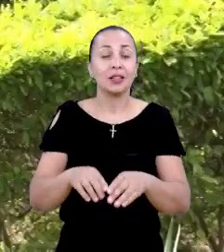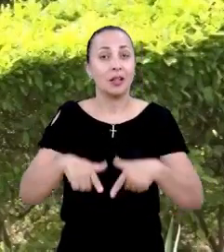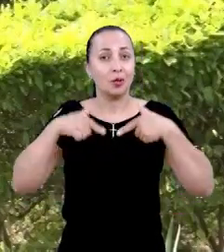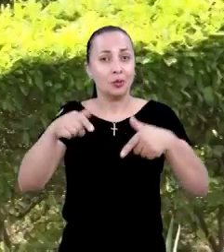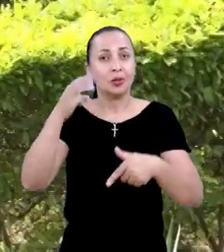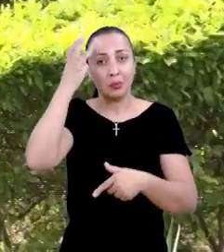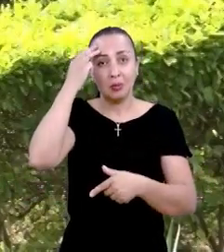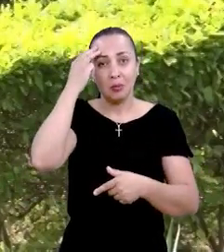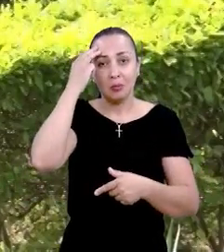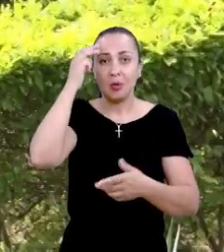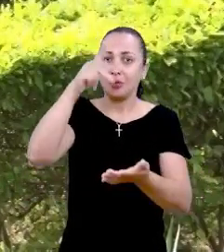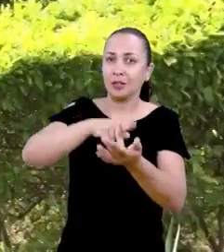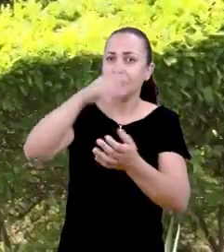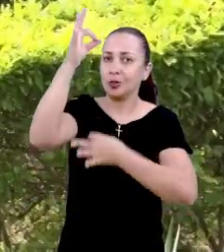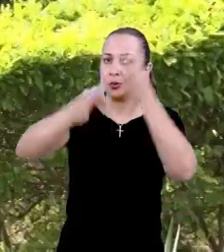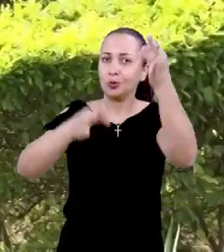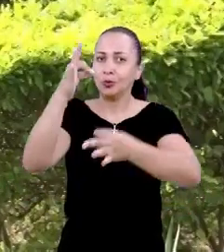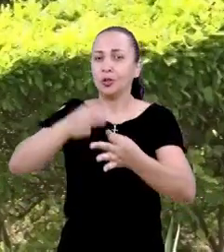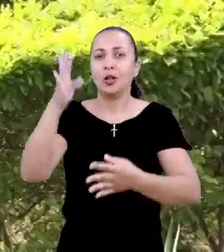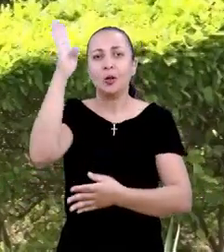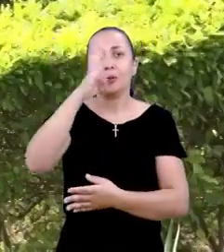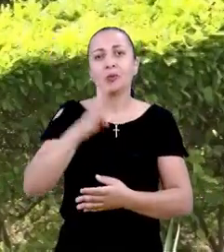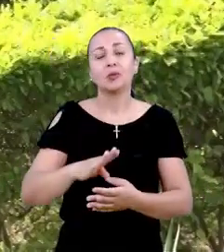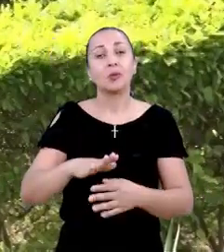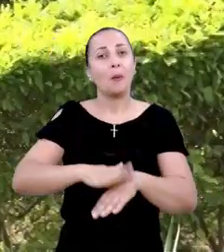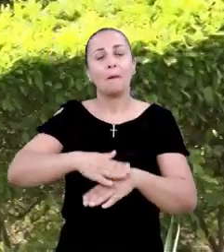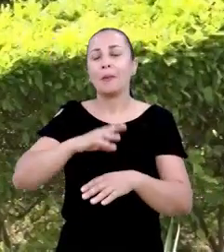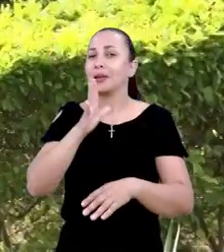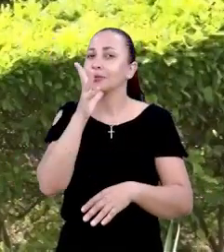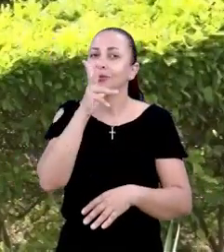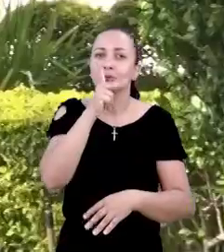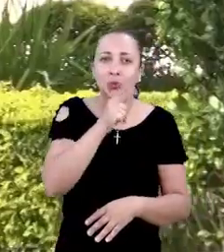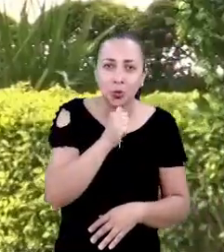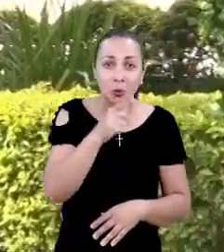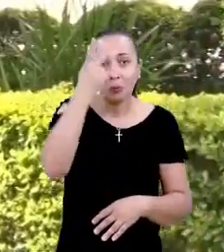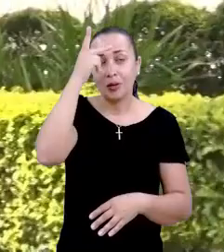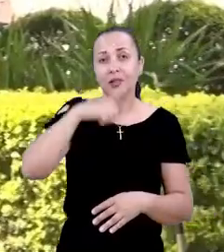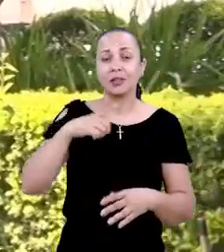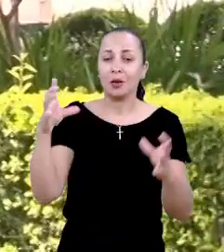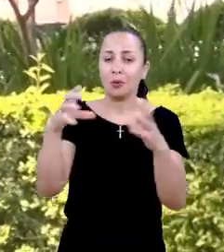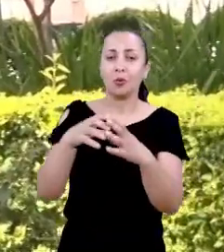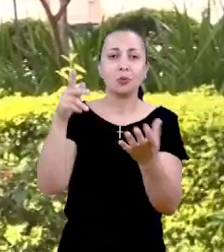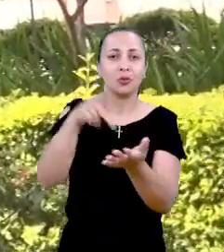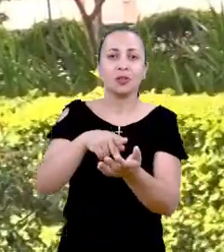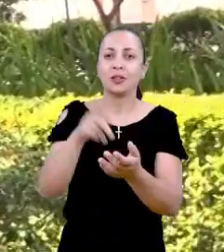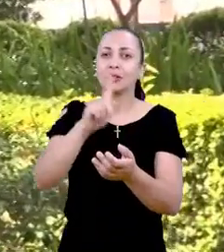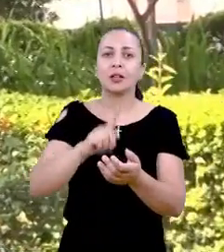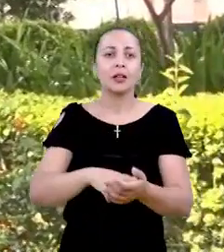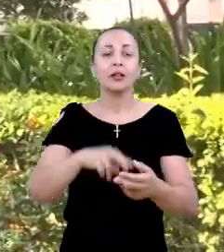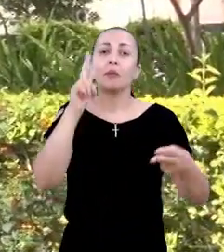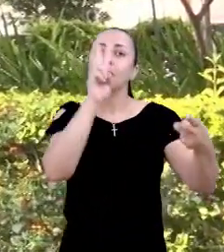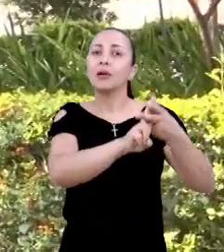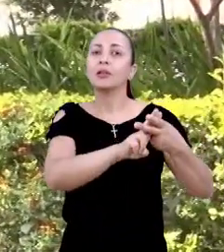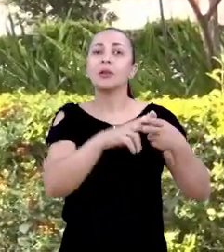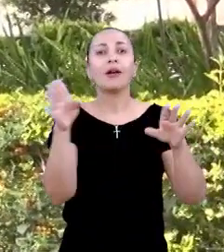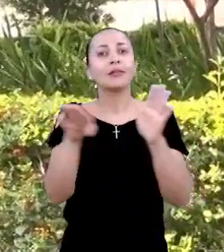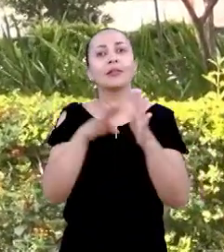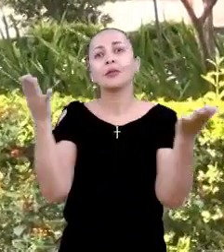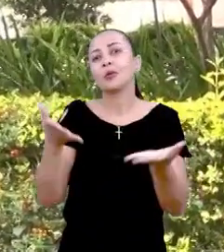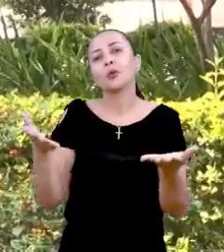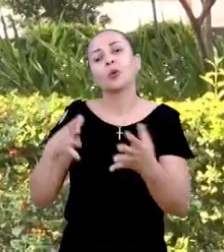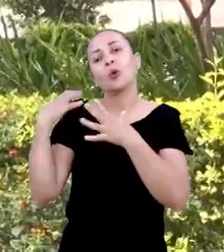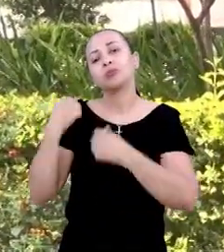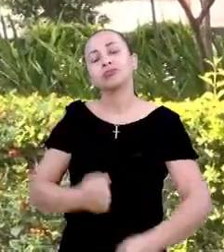a sua Comissão Nacional da Verdade e que não puniu os torturadores da ditadura até hoje. E aqui nós temos um monumento muito importante, que esse